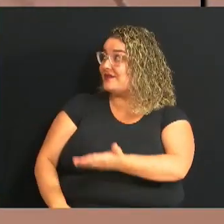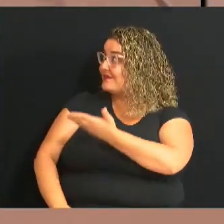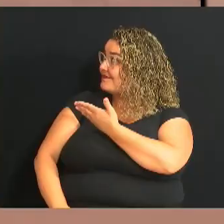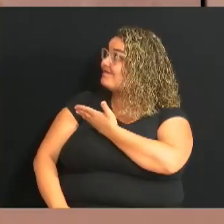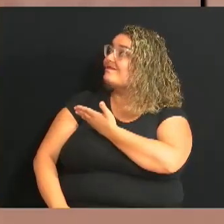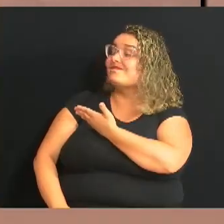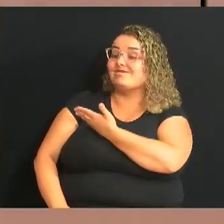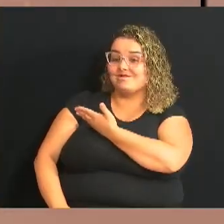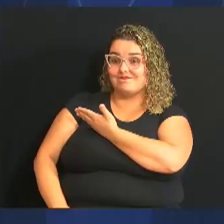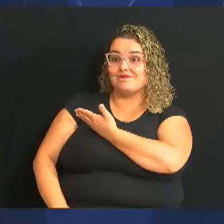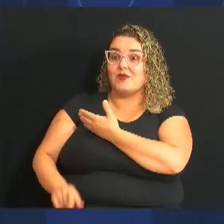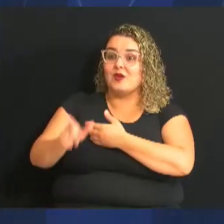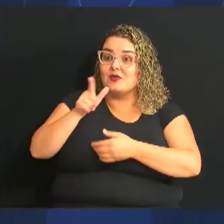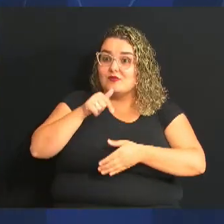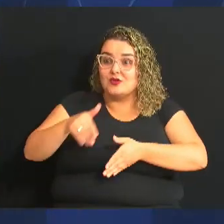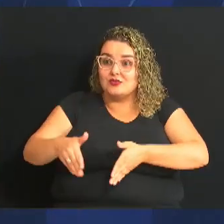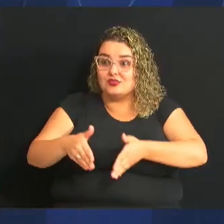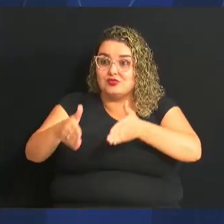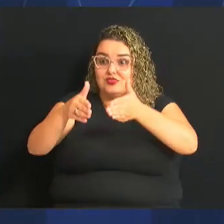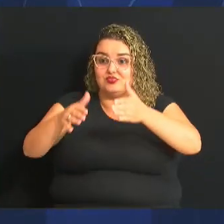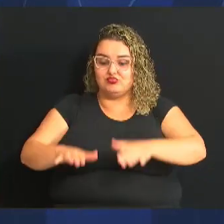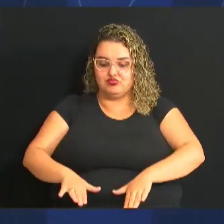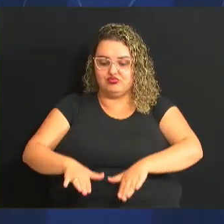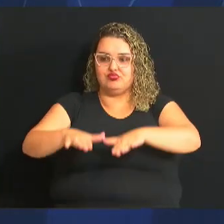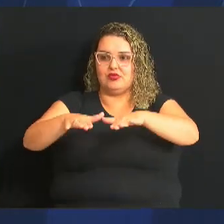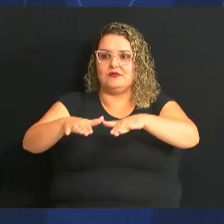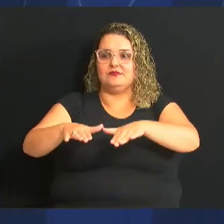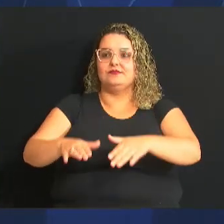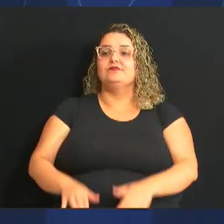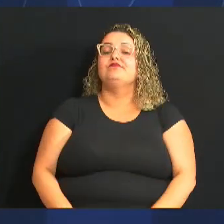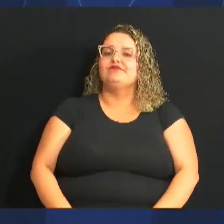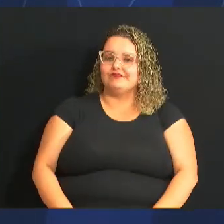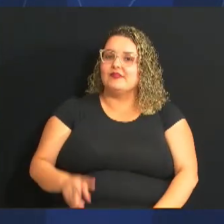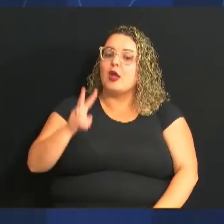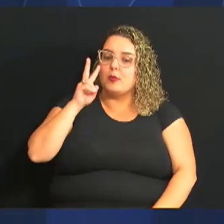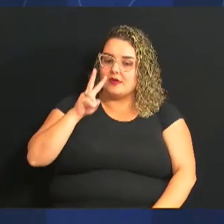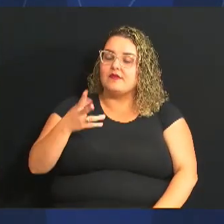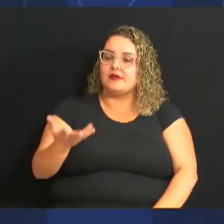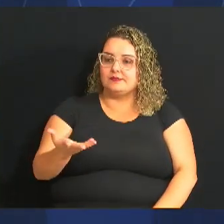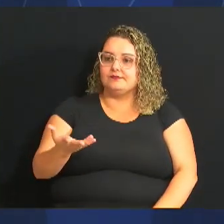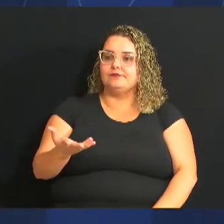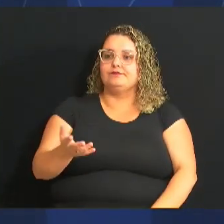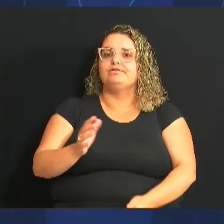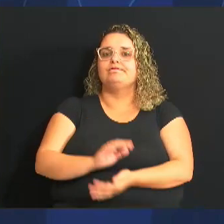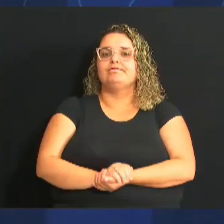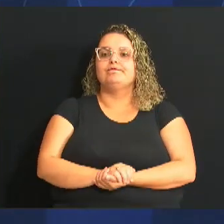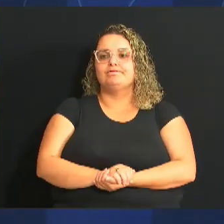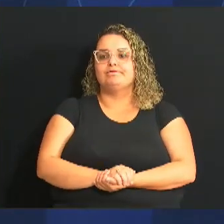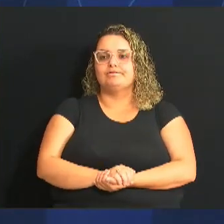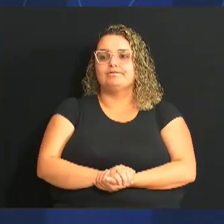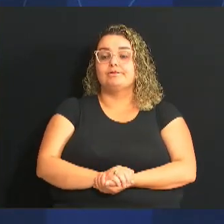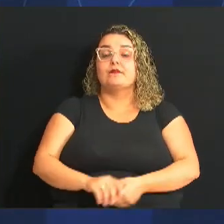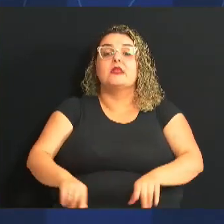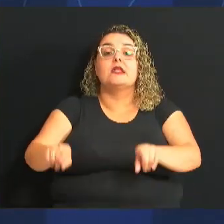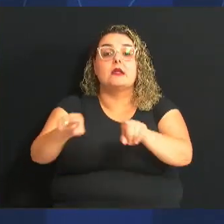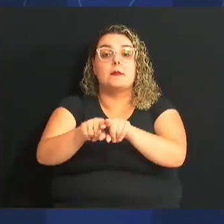córrego subiu e acaba, olha ali, ó, lixeira naquele momento deu para ver tombada. E nós temos também agora a